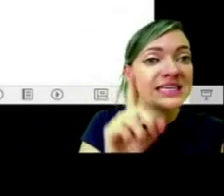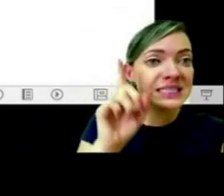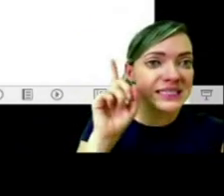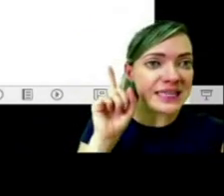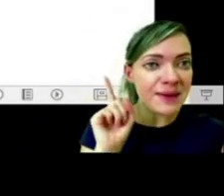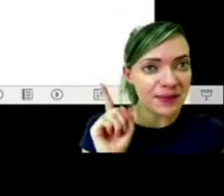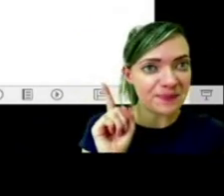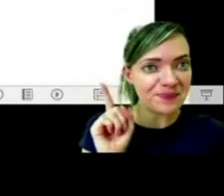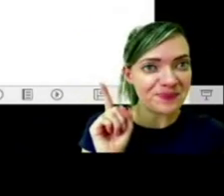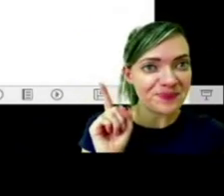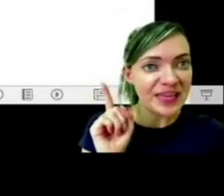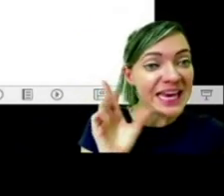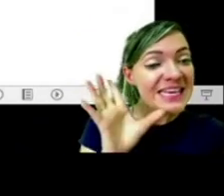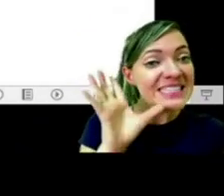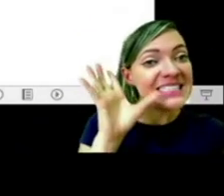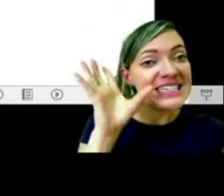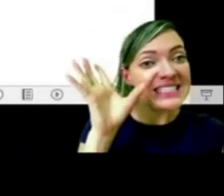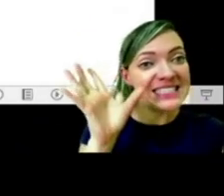o sistema.